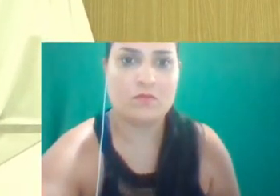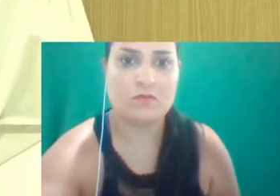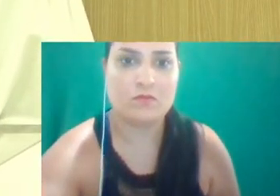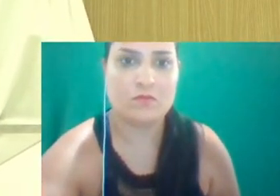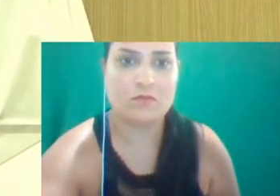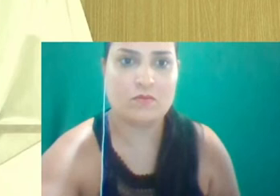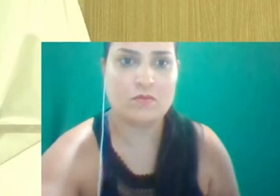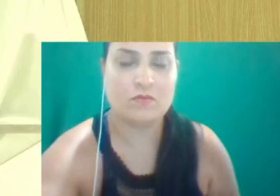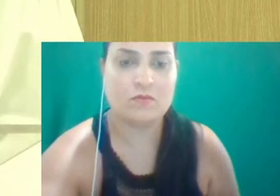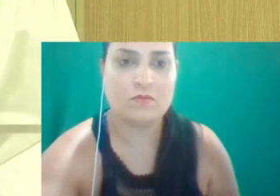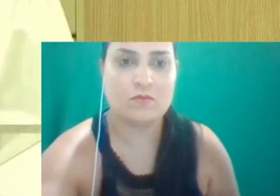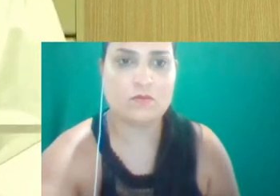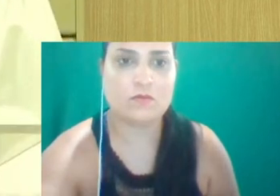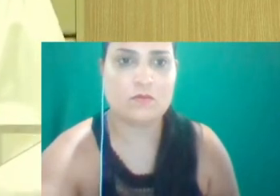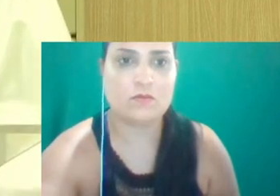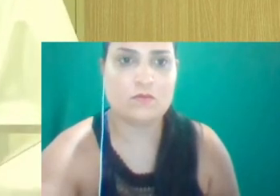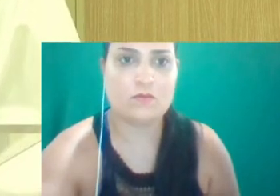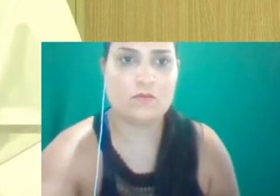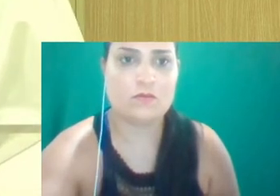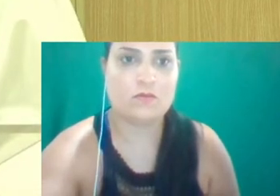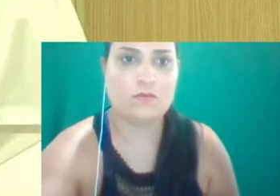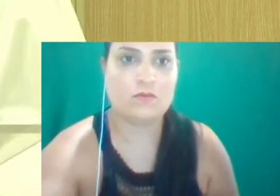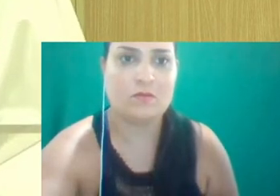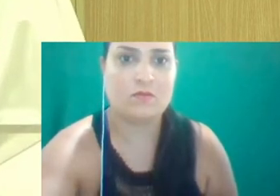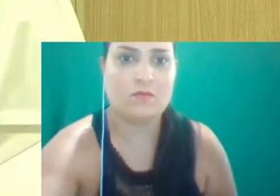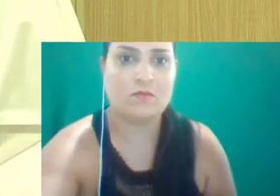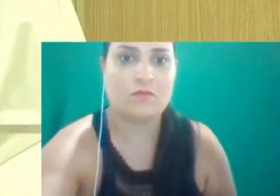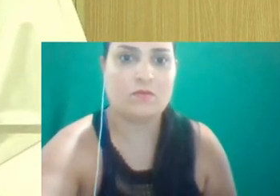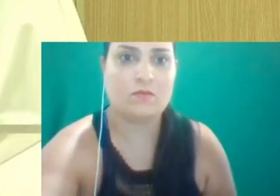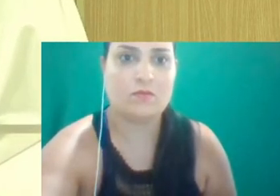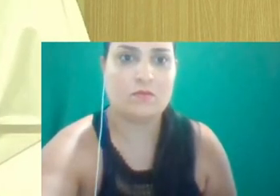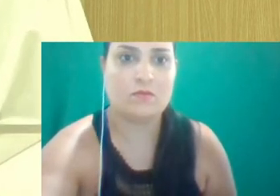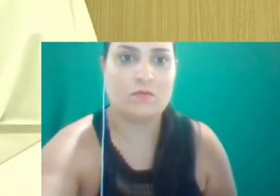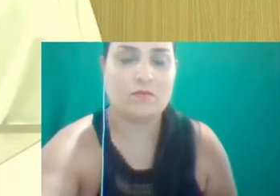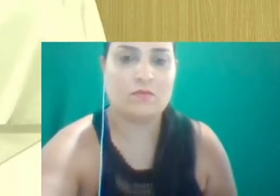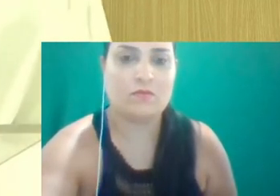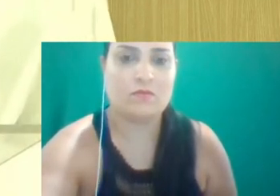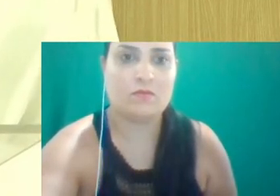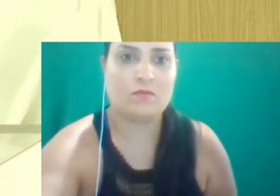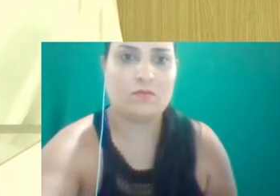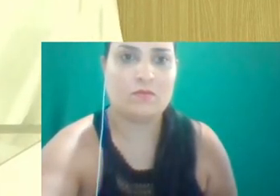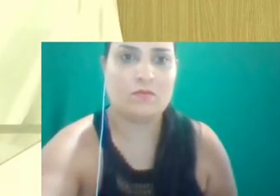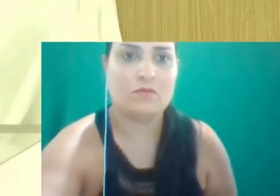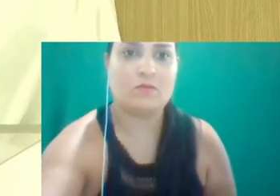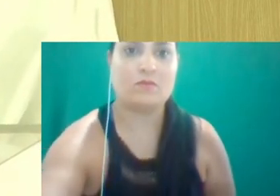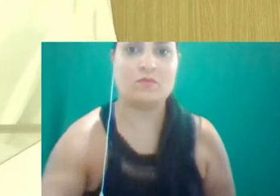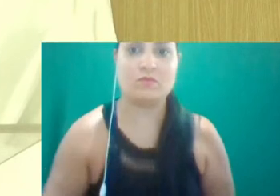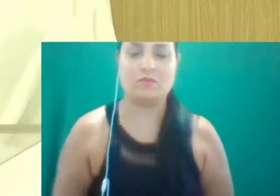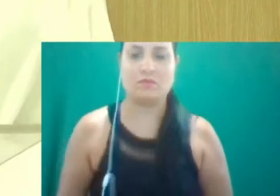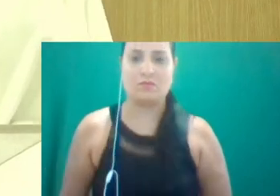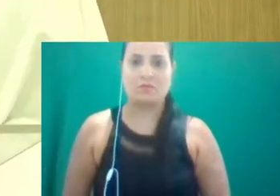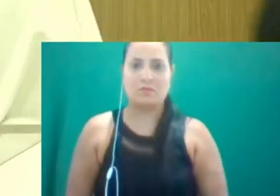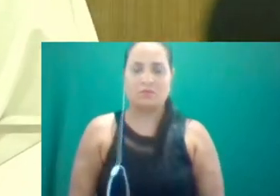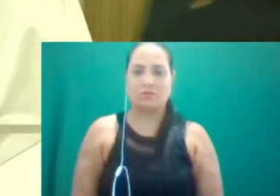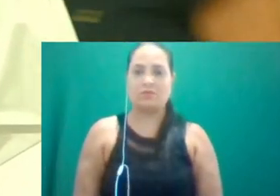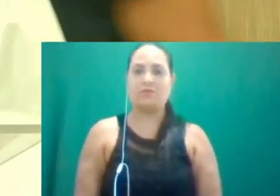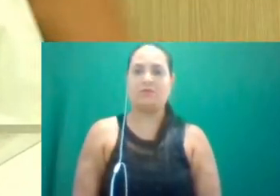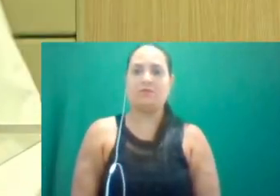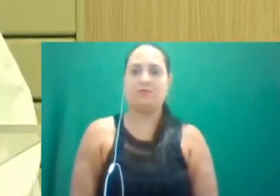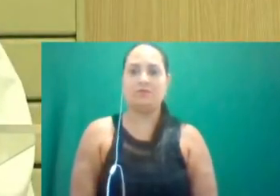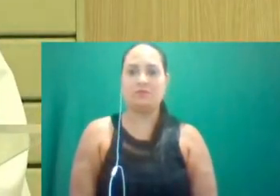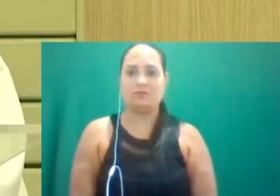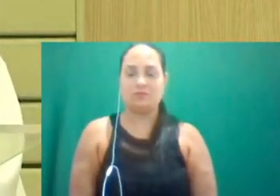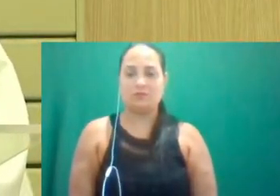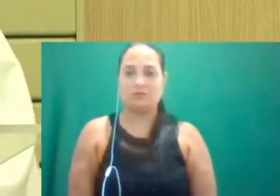essa metáfora, eu já repeti algumas vezes, nós desenvolvemos uma tecnologia que os nossos diplomas,